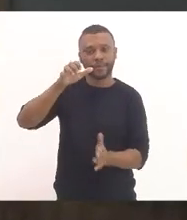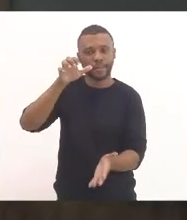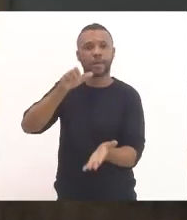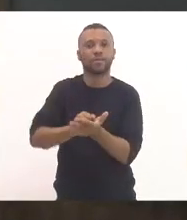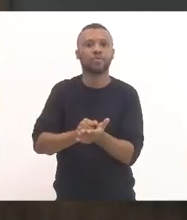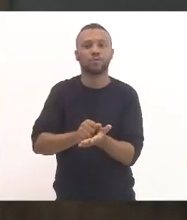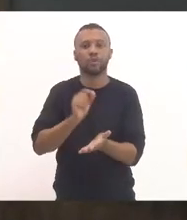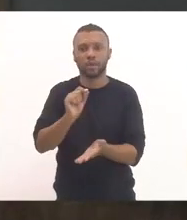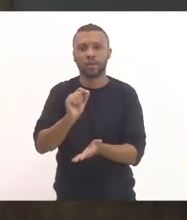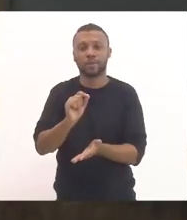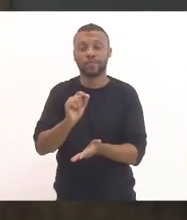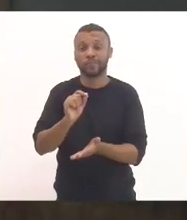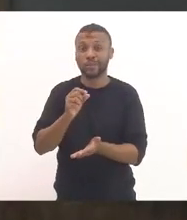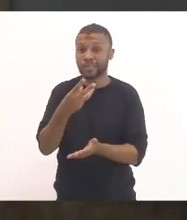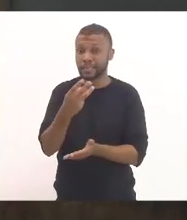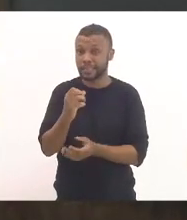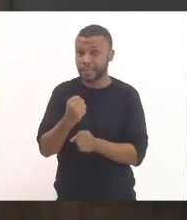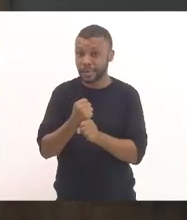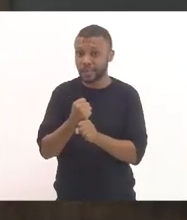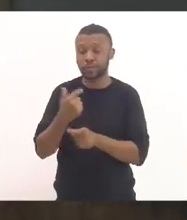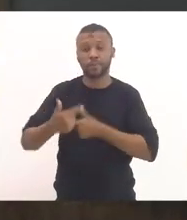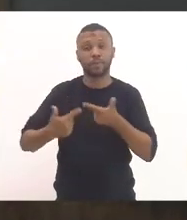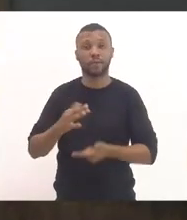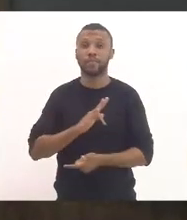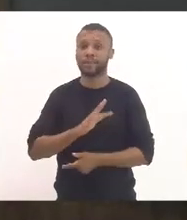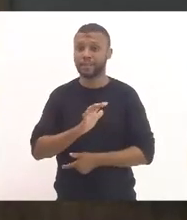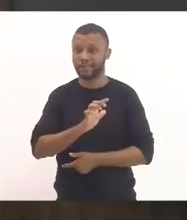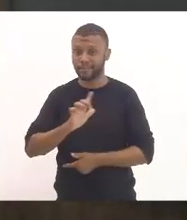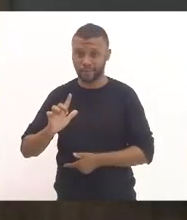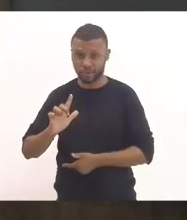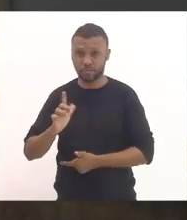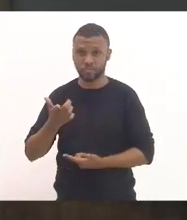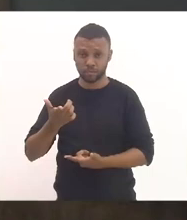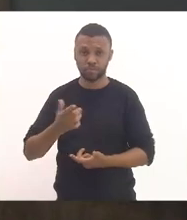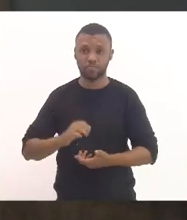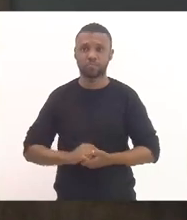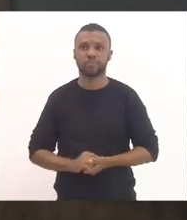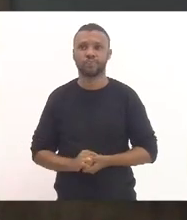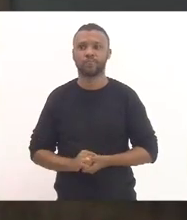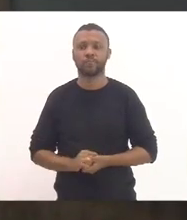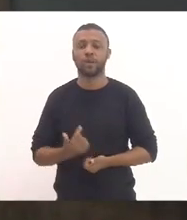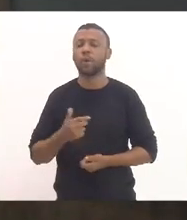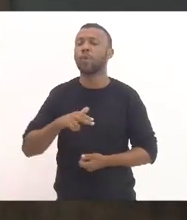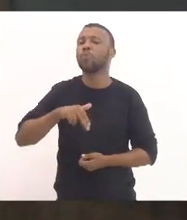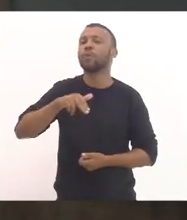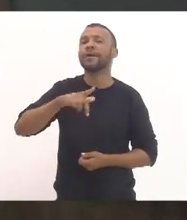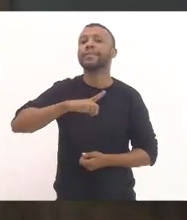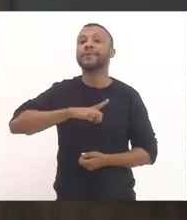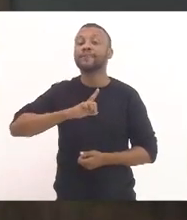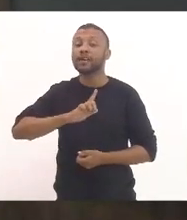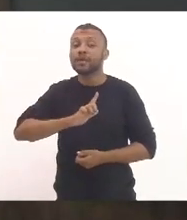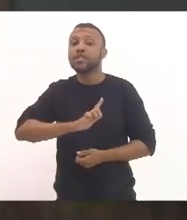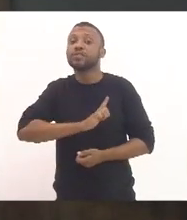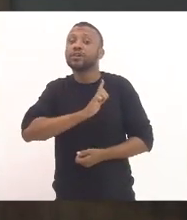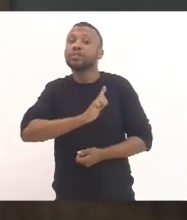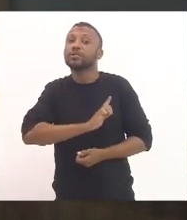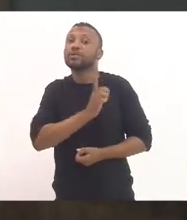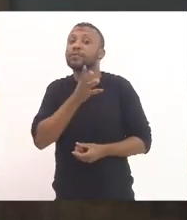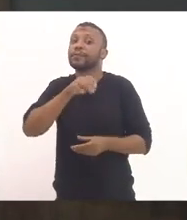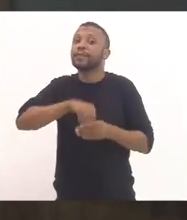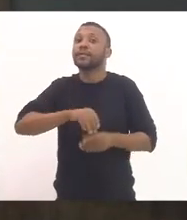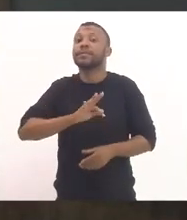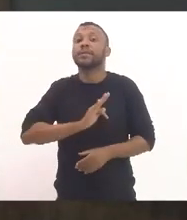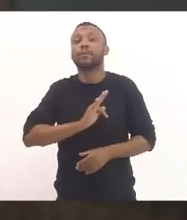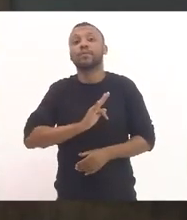registro na 30 anos de polícia Só depressível nunca houve Gestão na